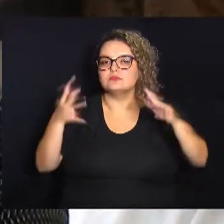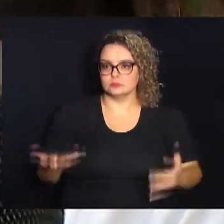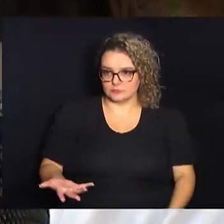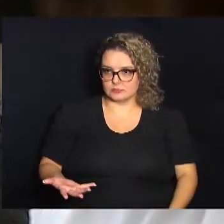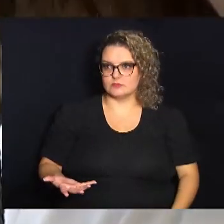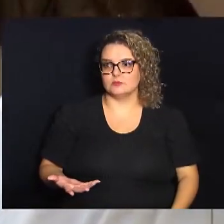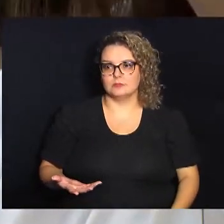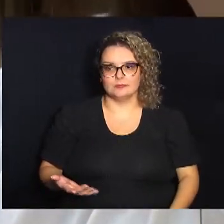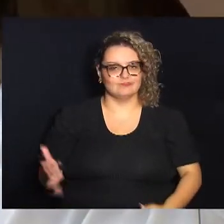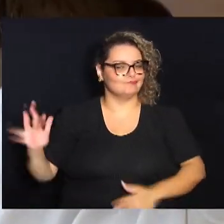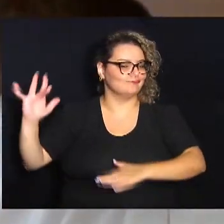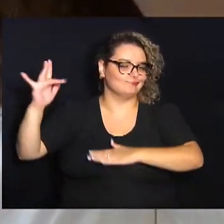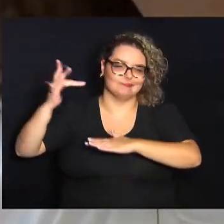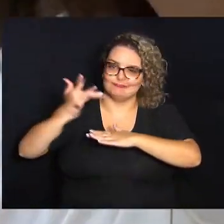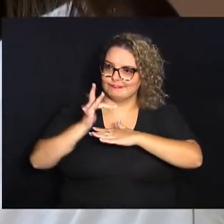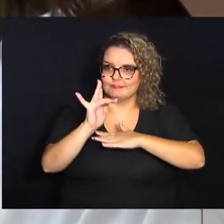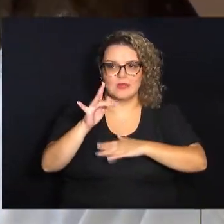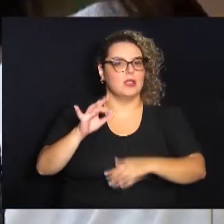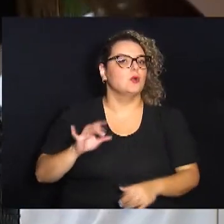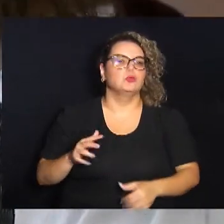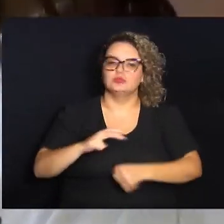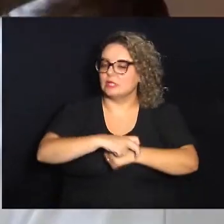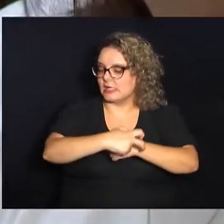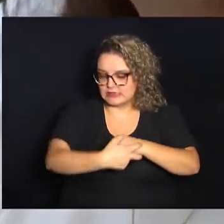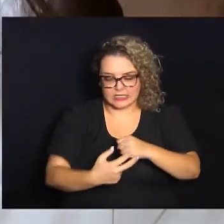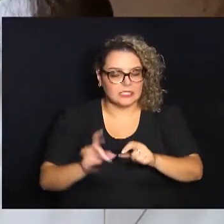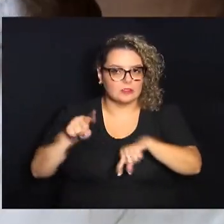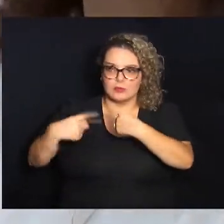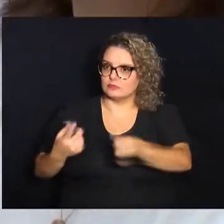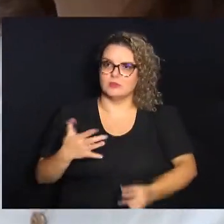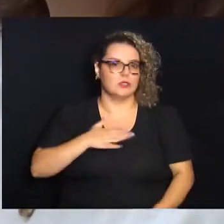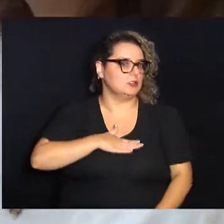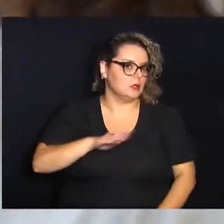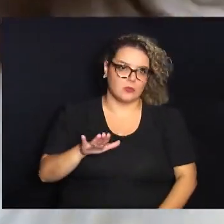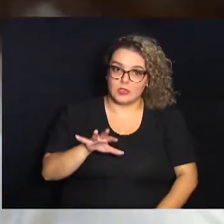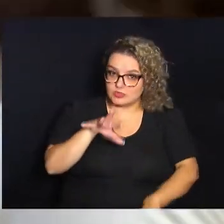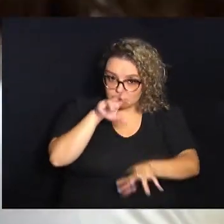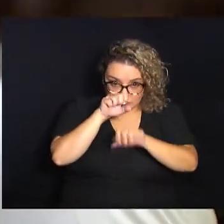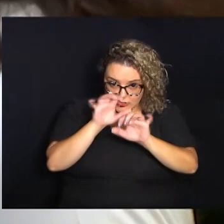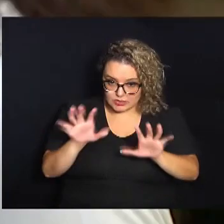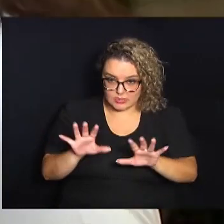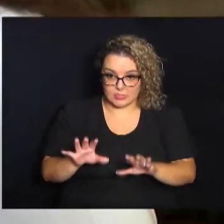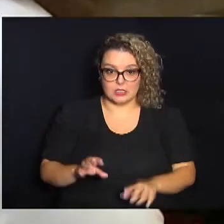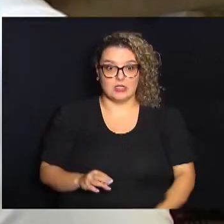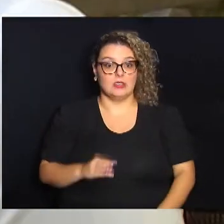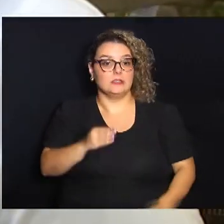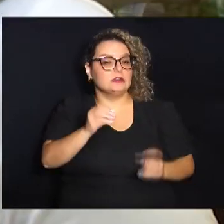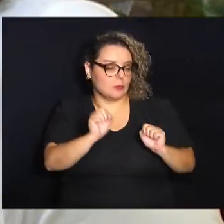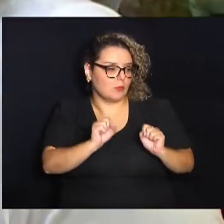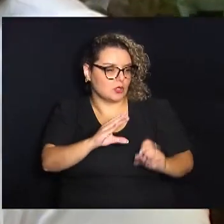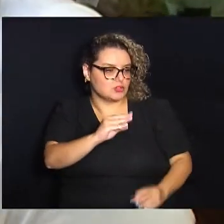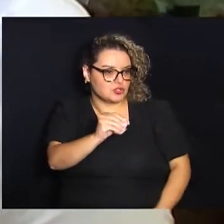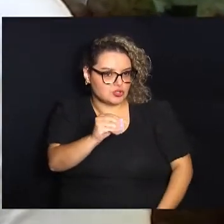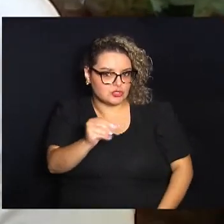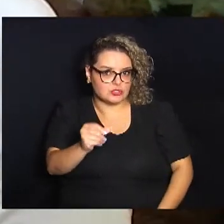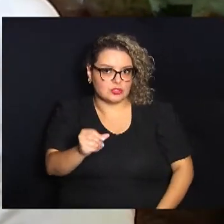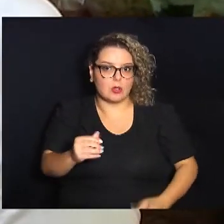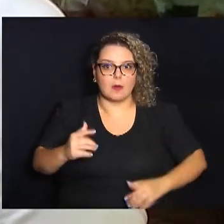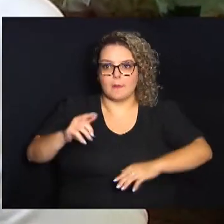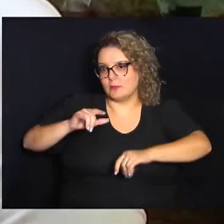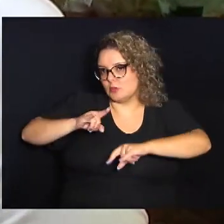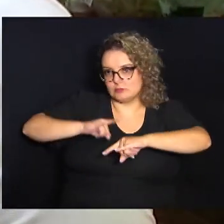o pernilongo, tanto da dengue e o outro, não gostam nem um pouco. Dá para macerar e colocar ao lado do travesseiro,